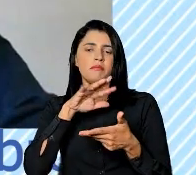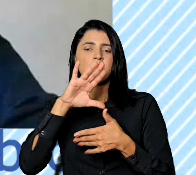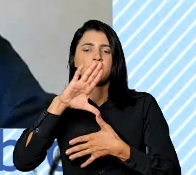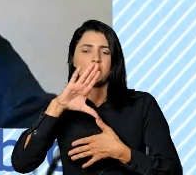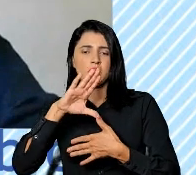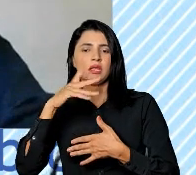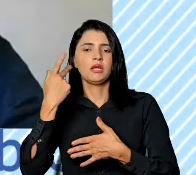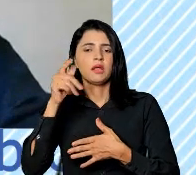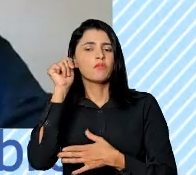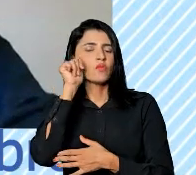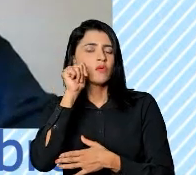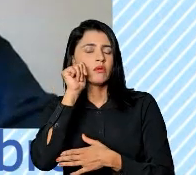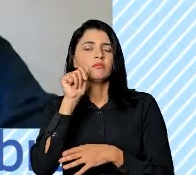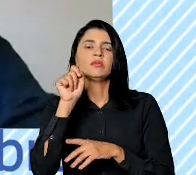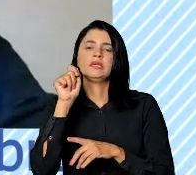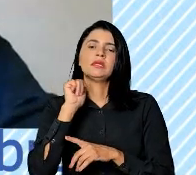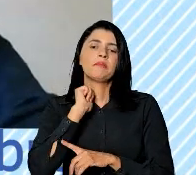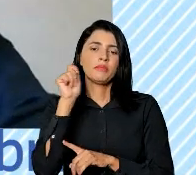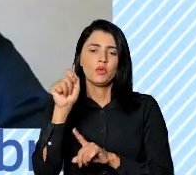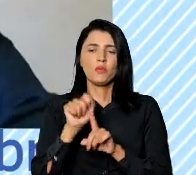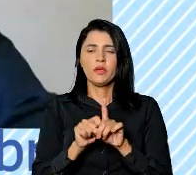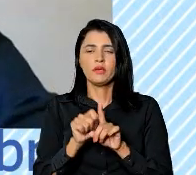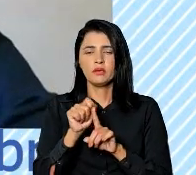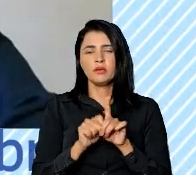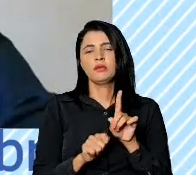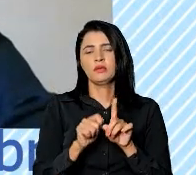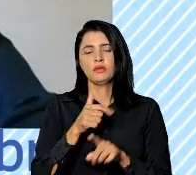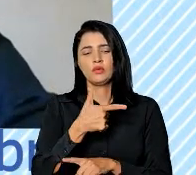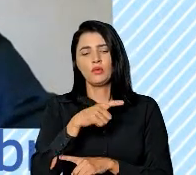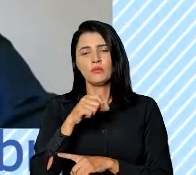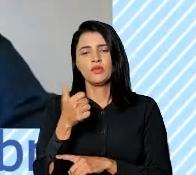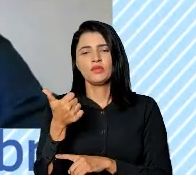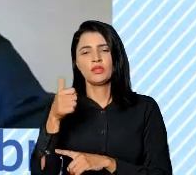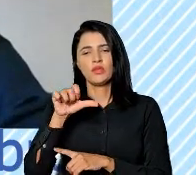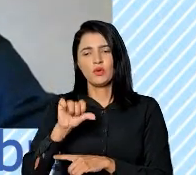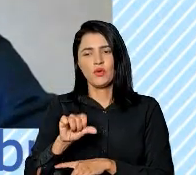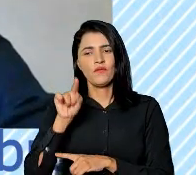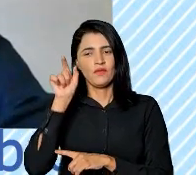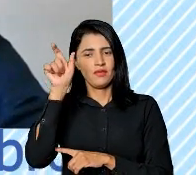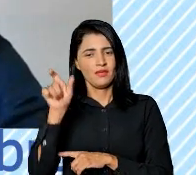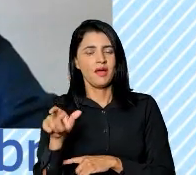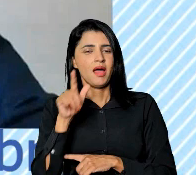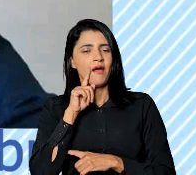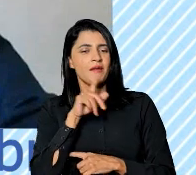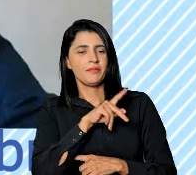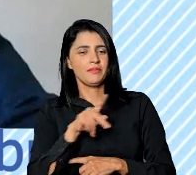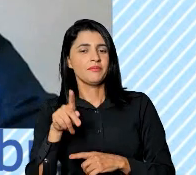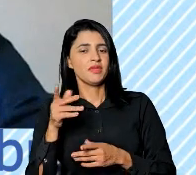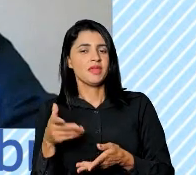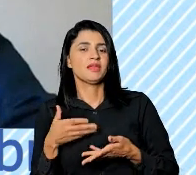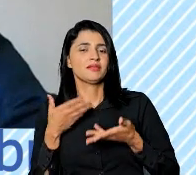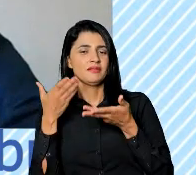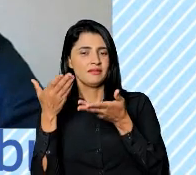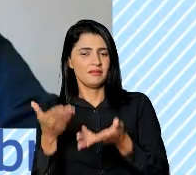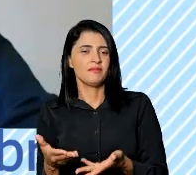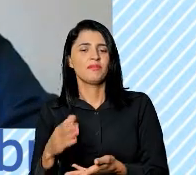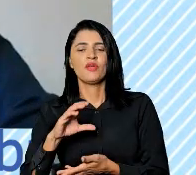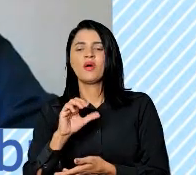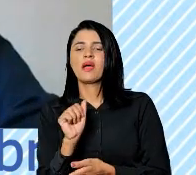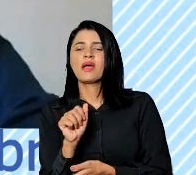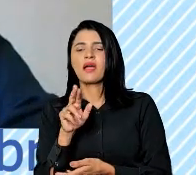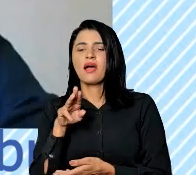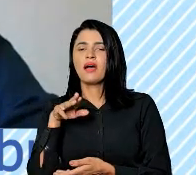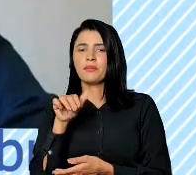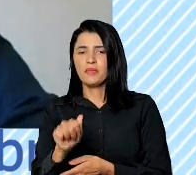em abril de 2019, e lá eu fui recebida pela então presidente da comissão, a senhora Carmen Moreno, mexicana, uma